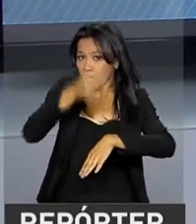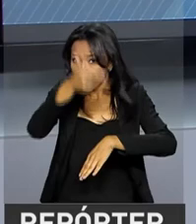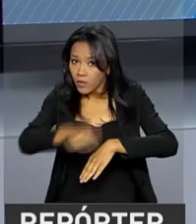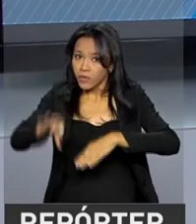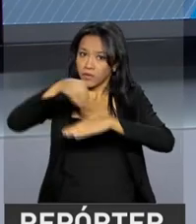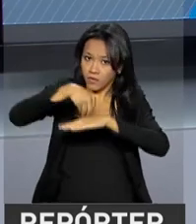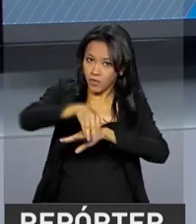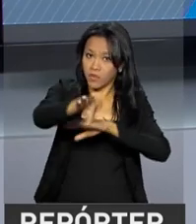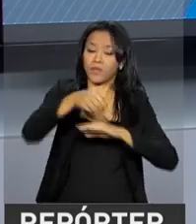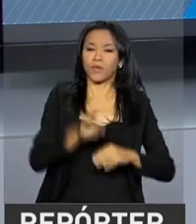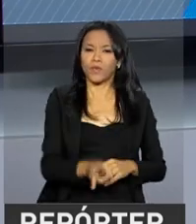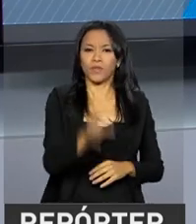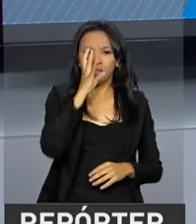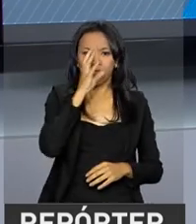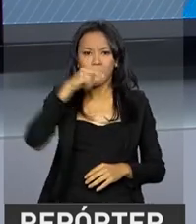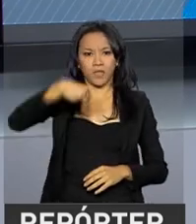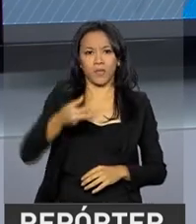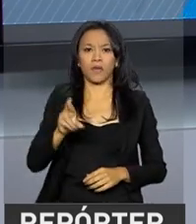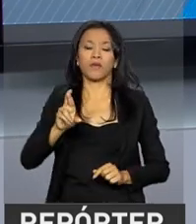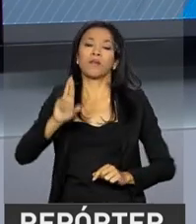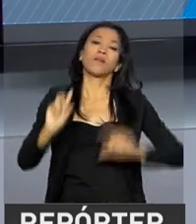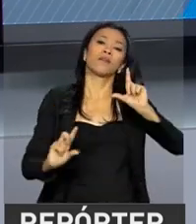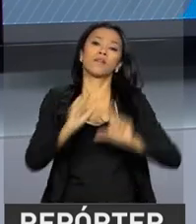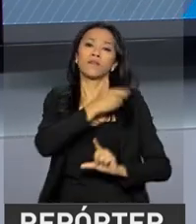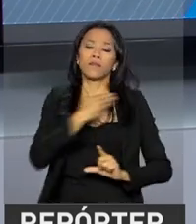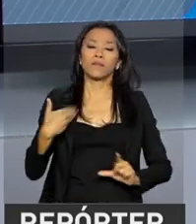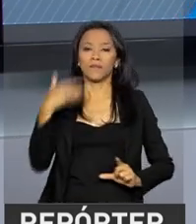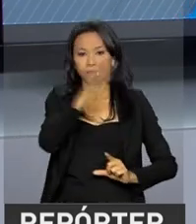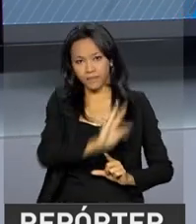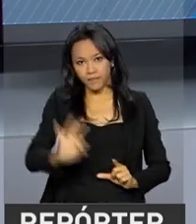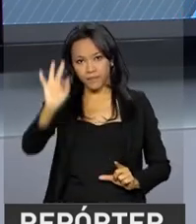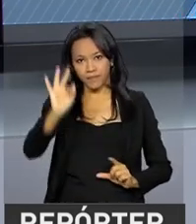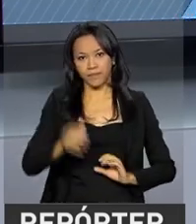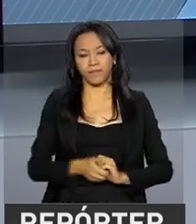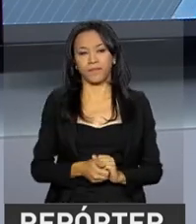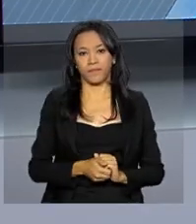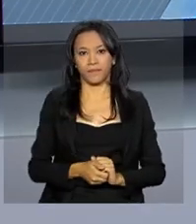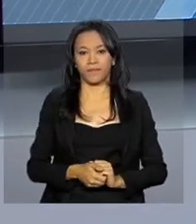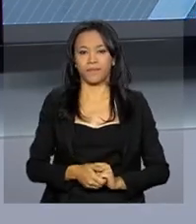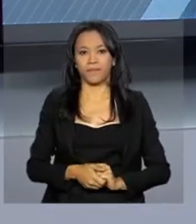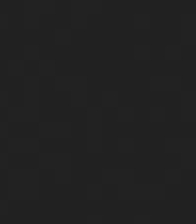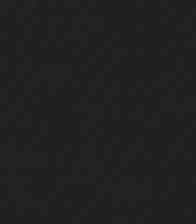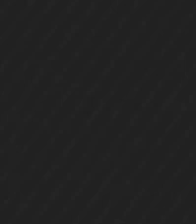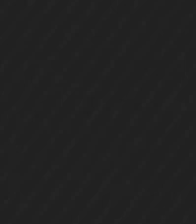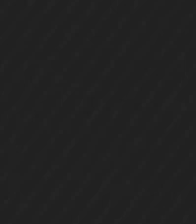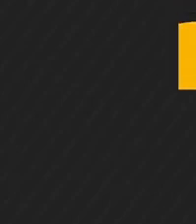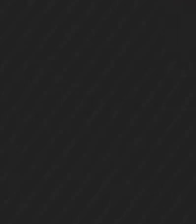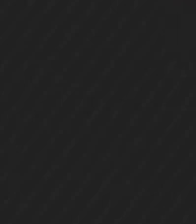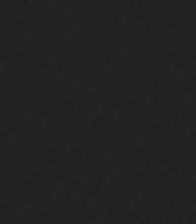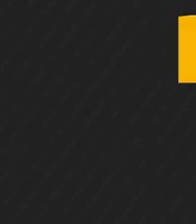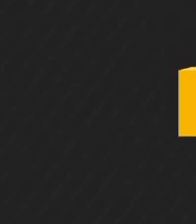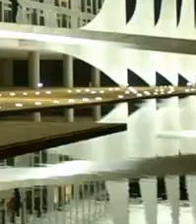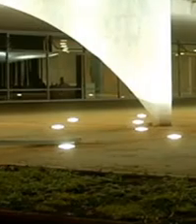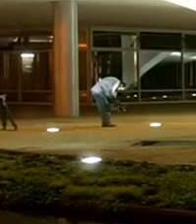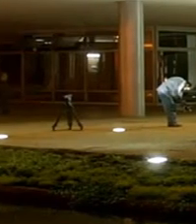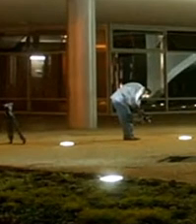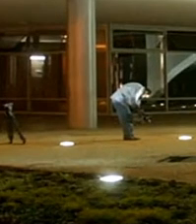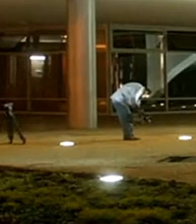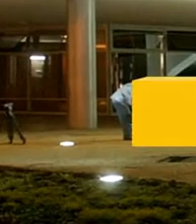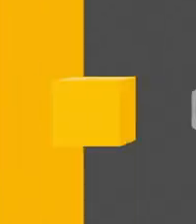outras informações. Continue com a gente na NBR, a TV do Governo Federal.